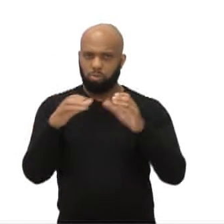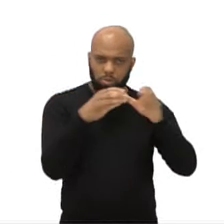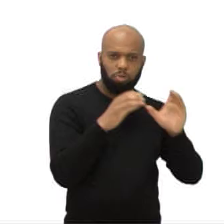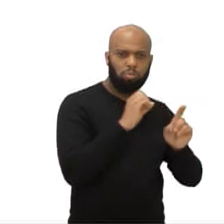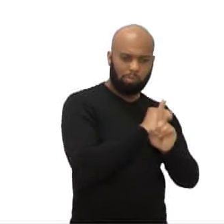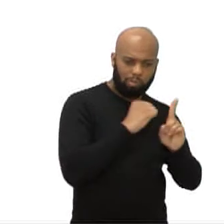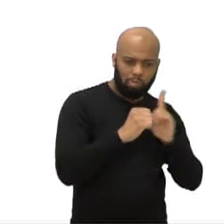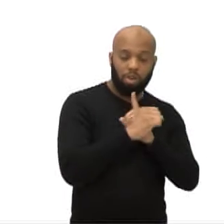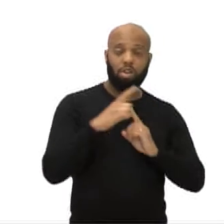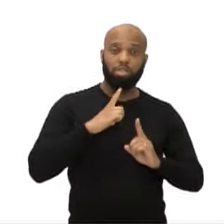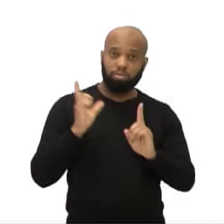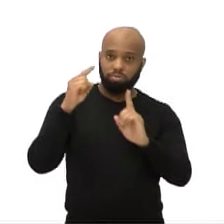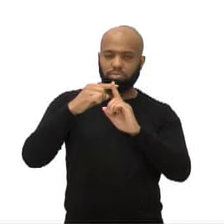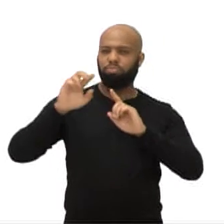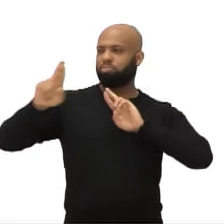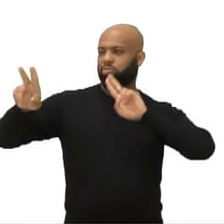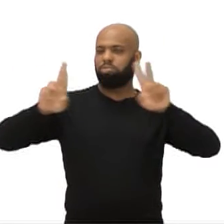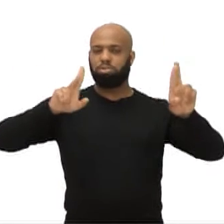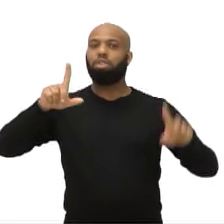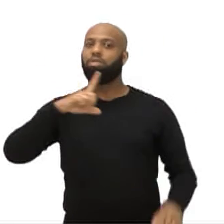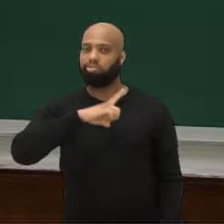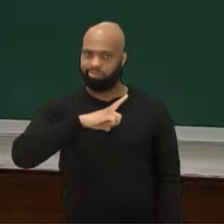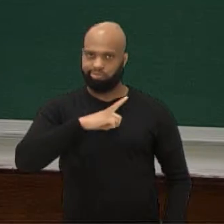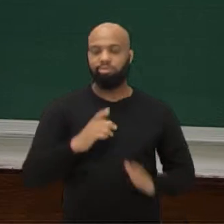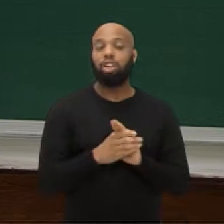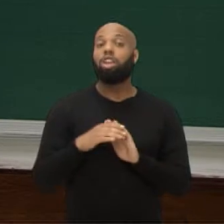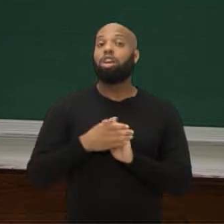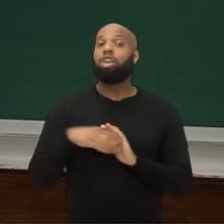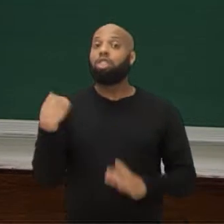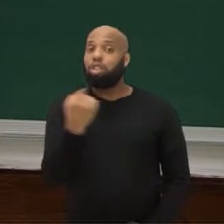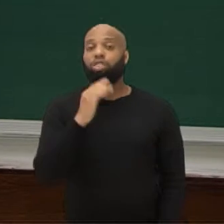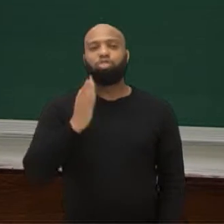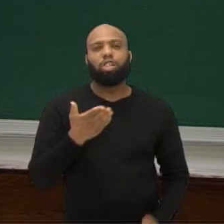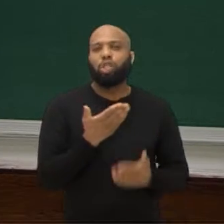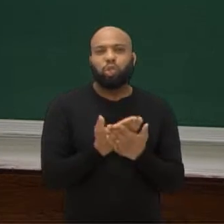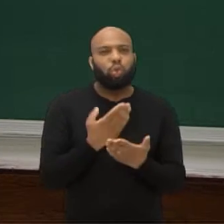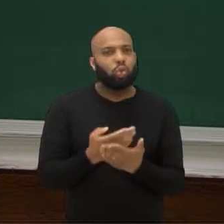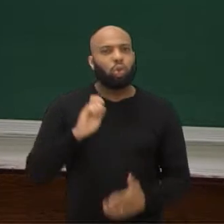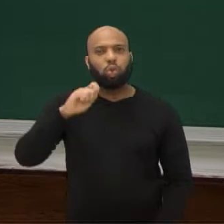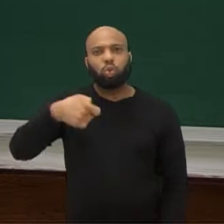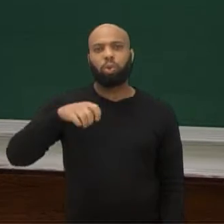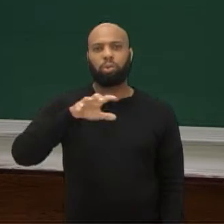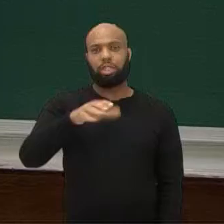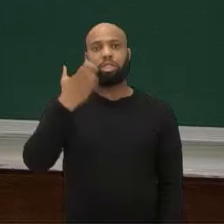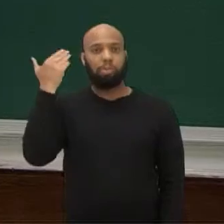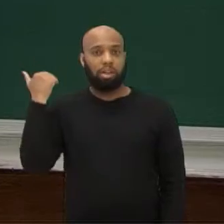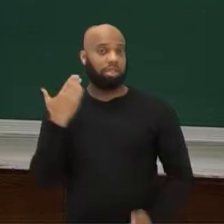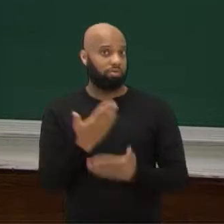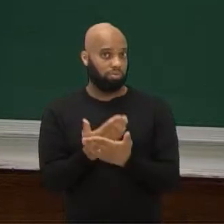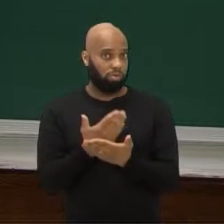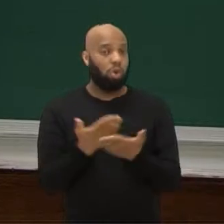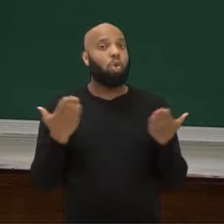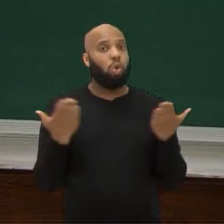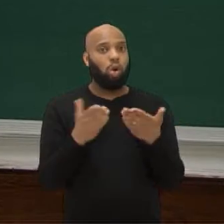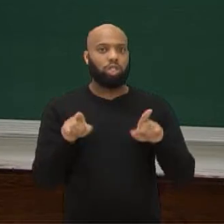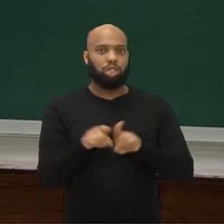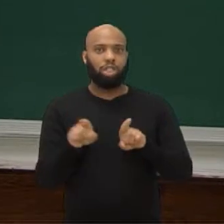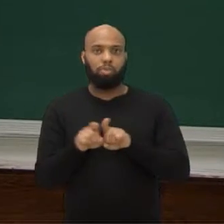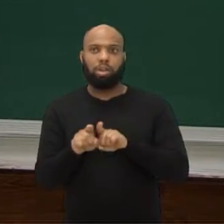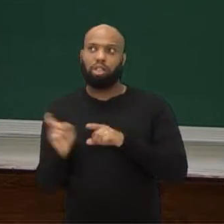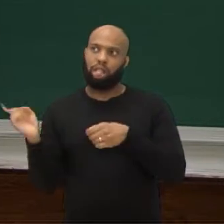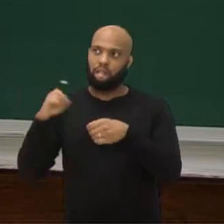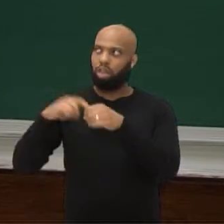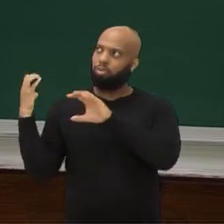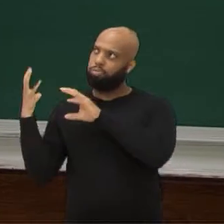com objetivos diferentes. Nós falamos bastante sobre isso na aula passada e também agora no Retomando,